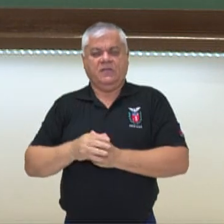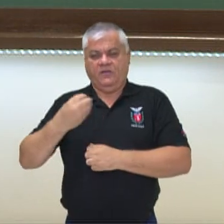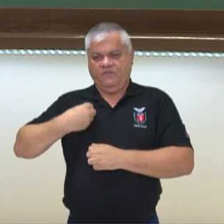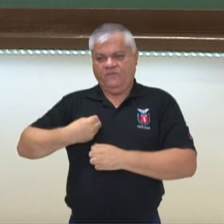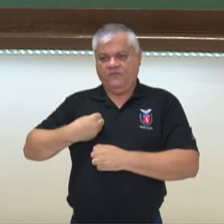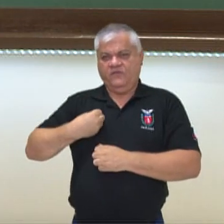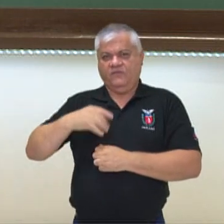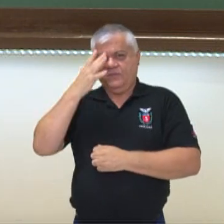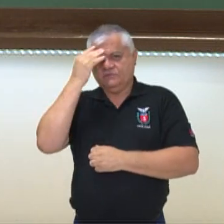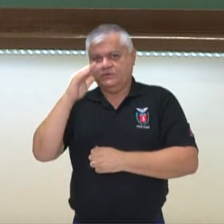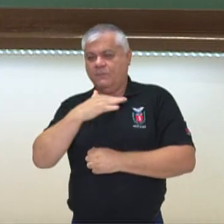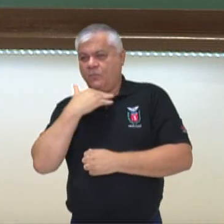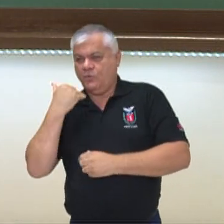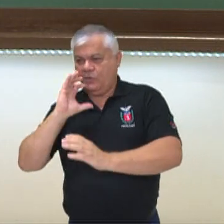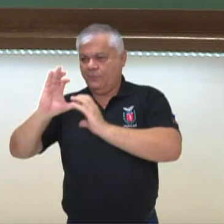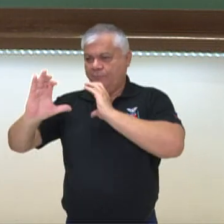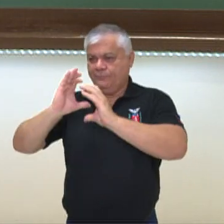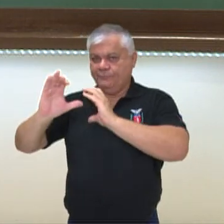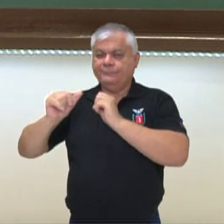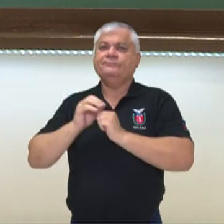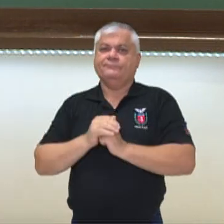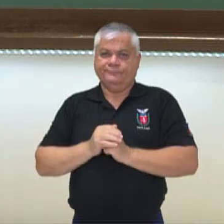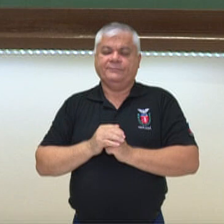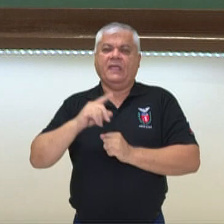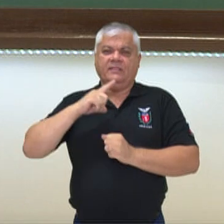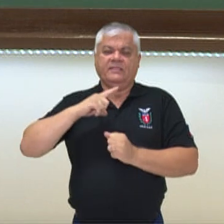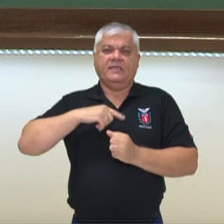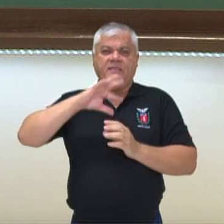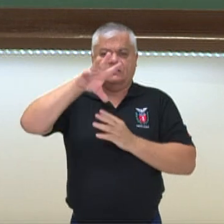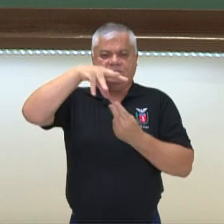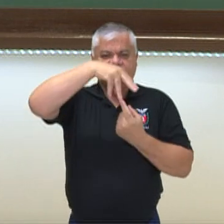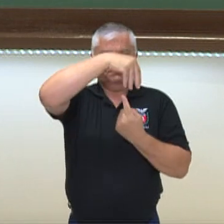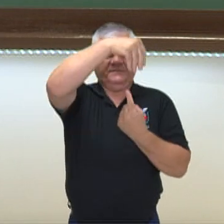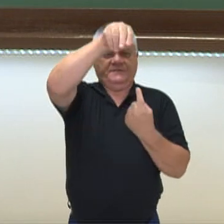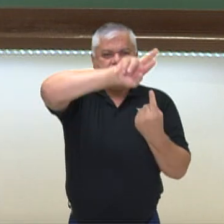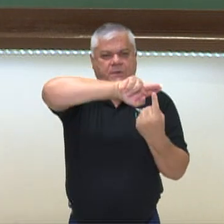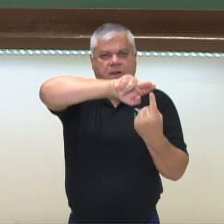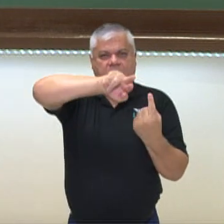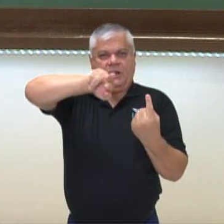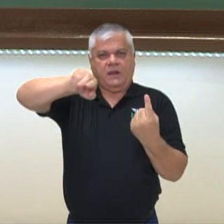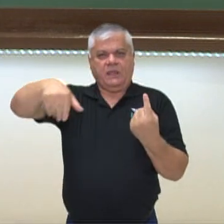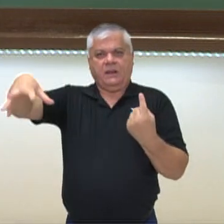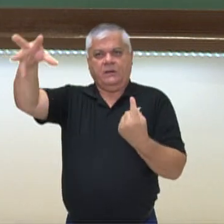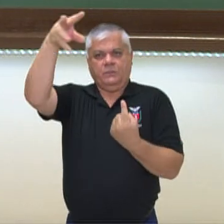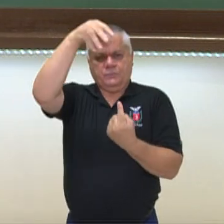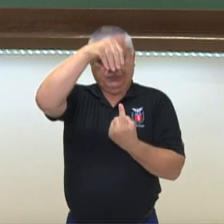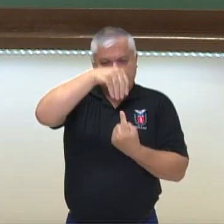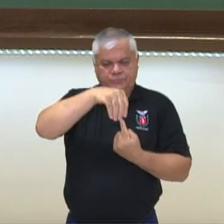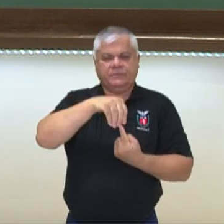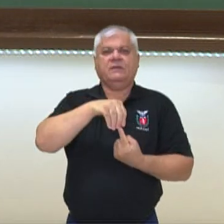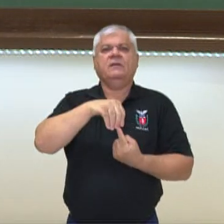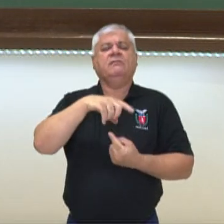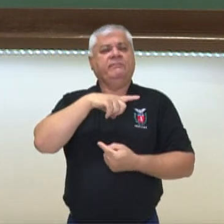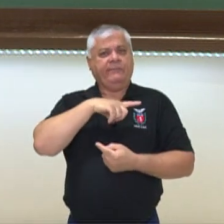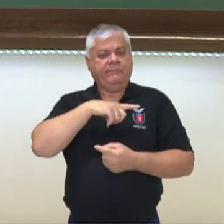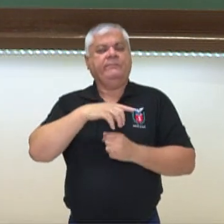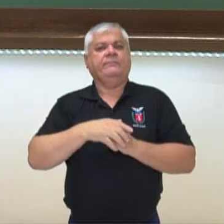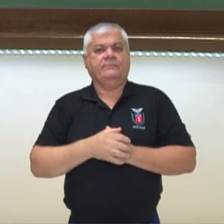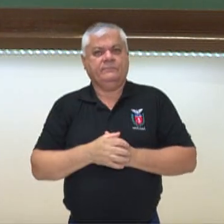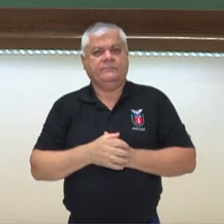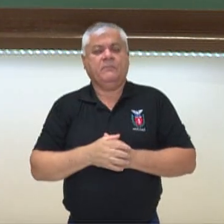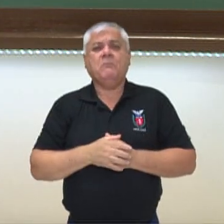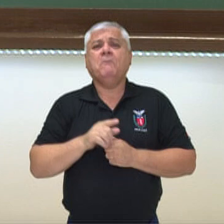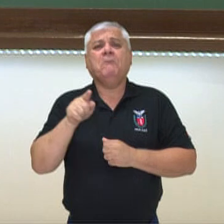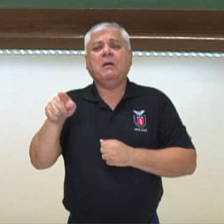mortos, pluralidade dos espíritos e na evolução e reencarnação. E aí, eles não têm, assim,